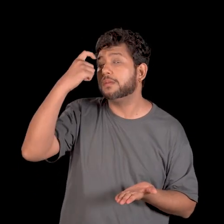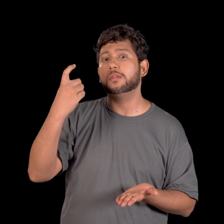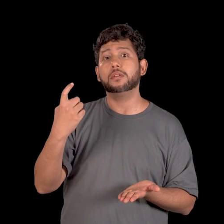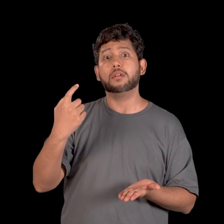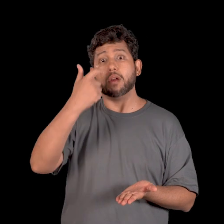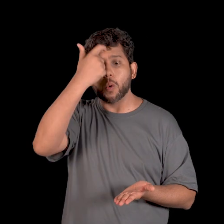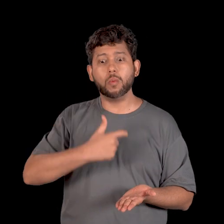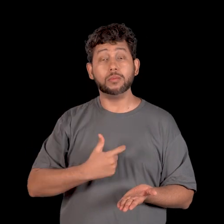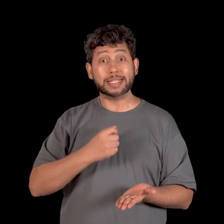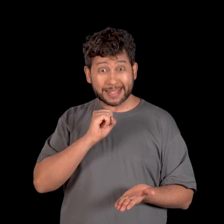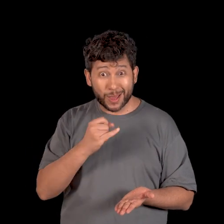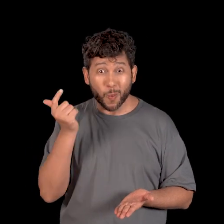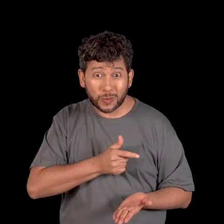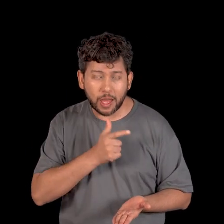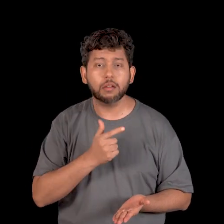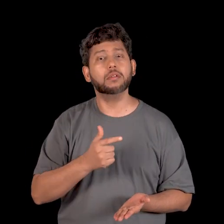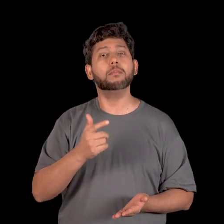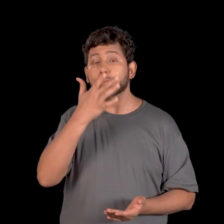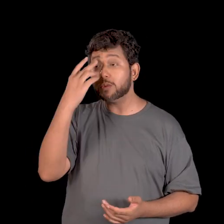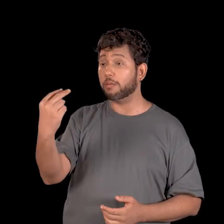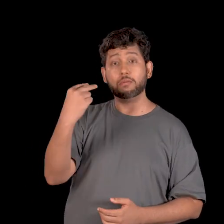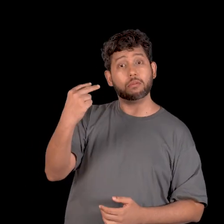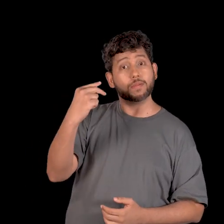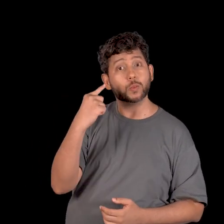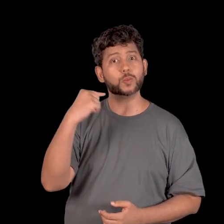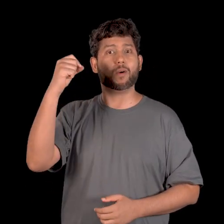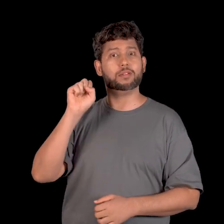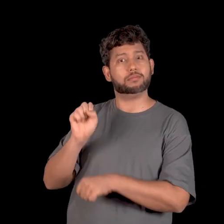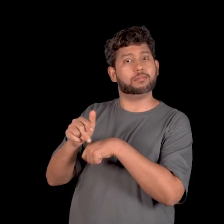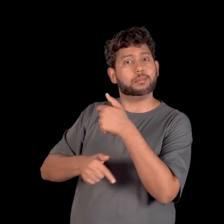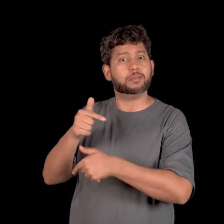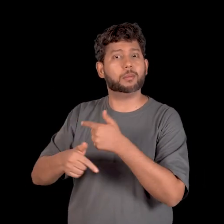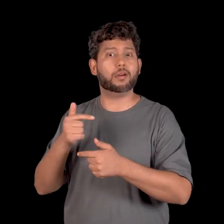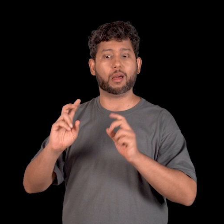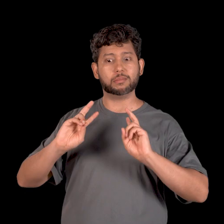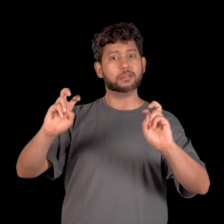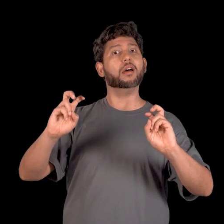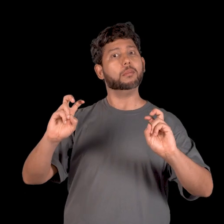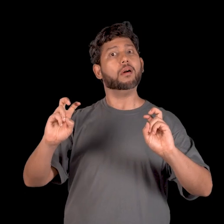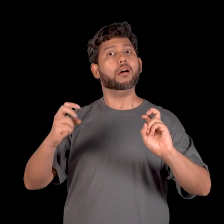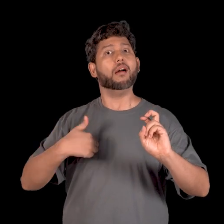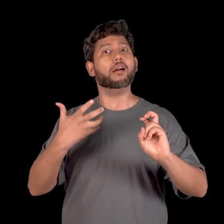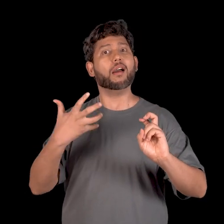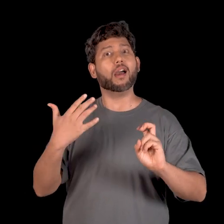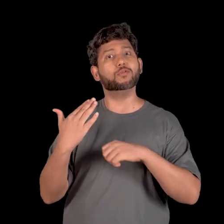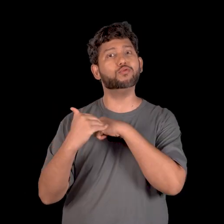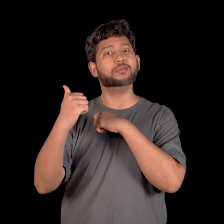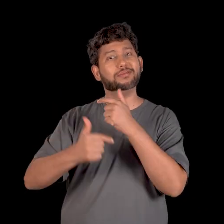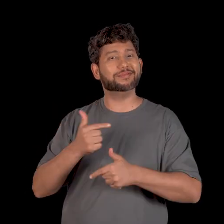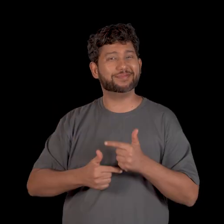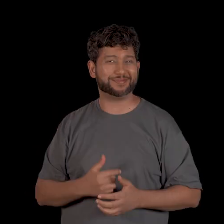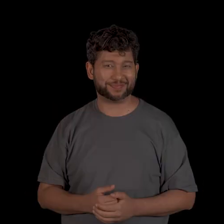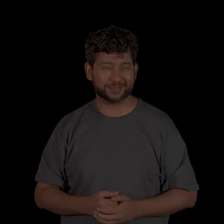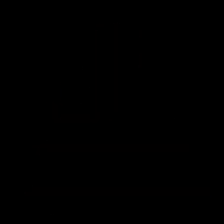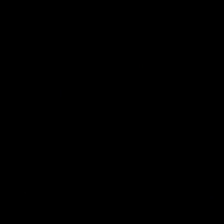como iniciativa, criatividade e inovação ajudam a elevar seu índice de empregabilidade, e se relaciona diretamente ao valor percebido